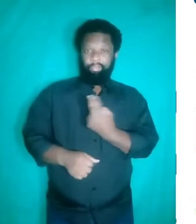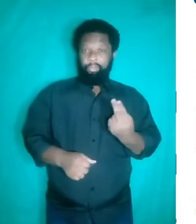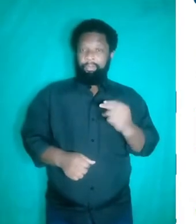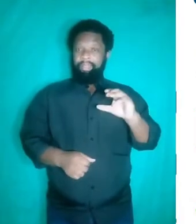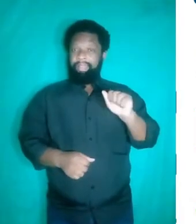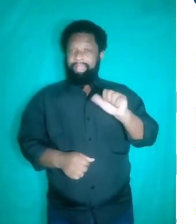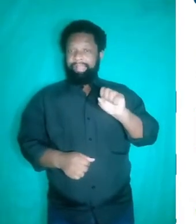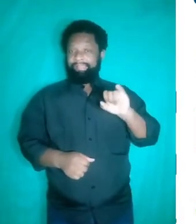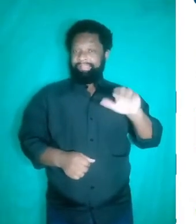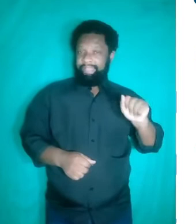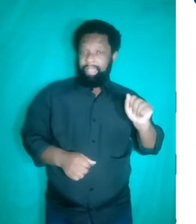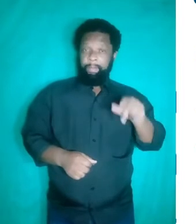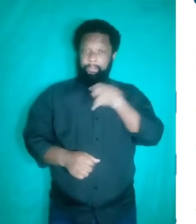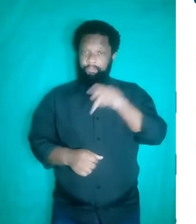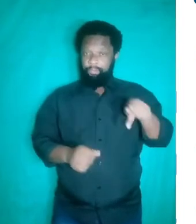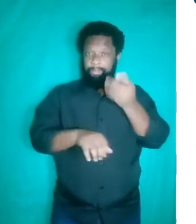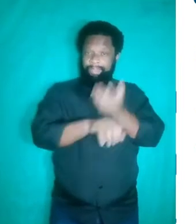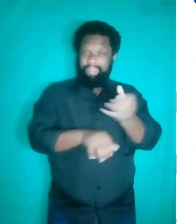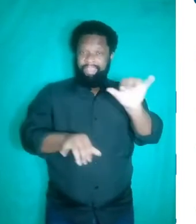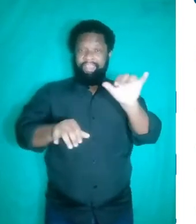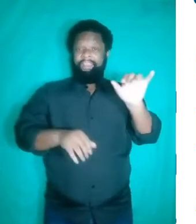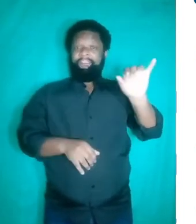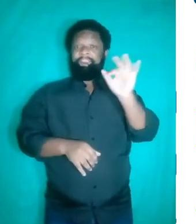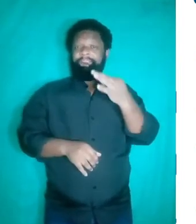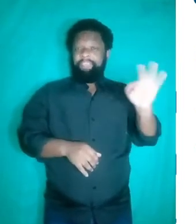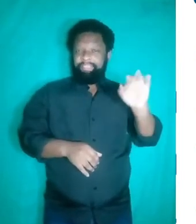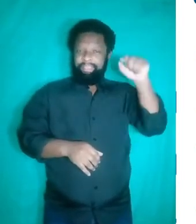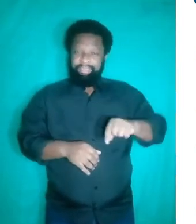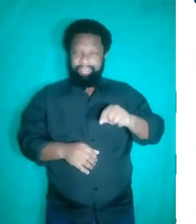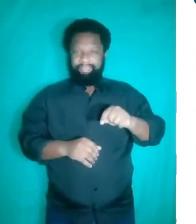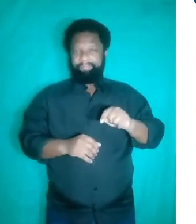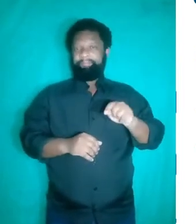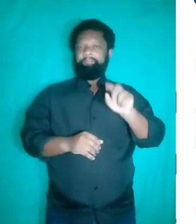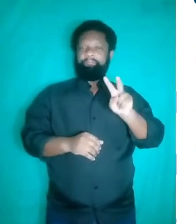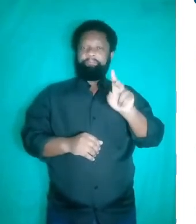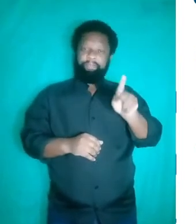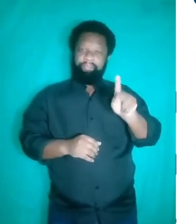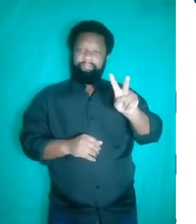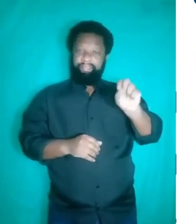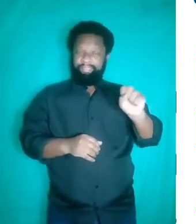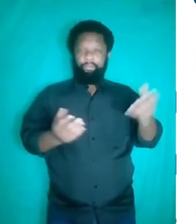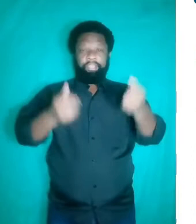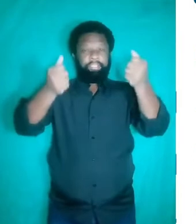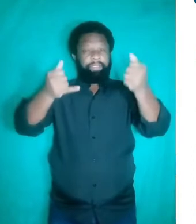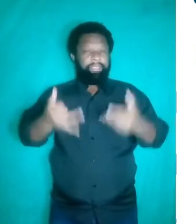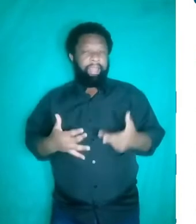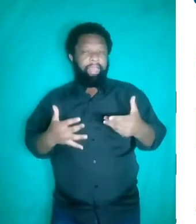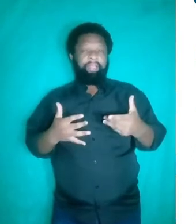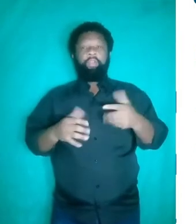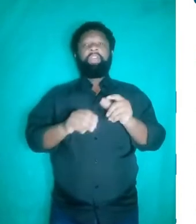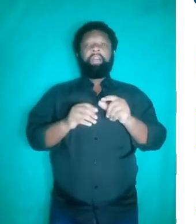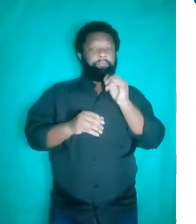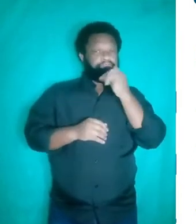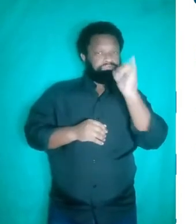Oi pessoal, tudo bem? Meu nome é Cássia Regina, sou professora de Física aqui pelo Pré-Vestibular Social do CEDERJ e a gente vai falar sobre o terceiro capítulo do nosso